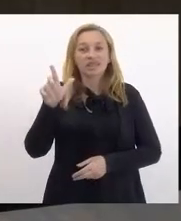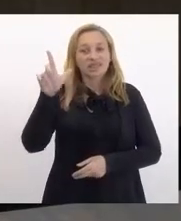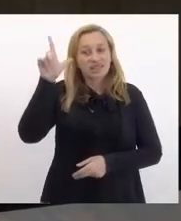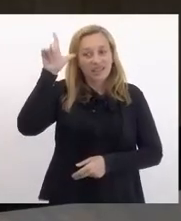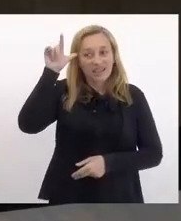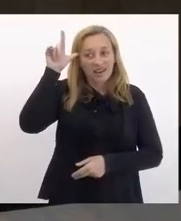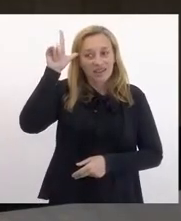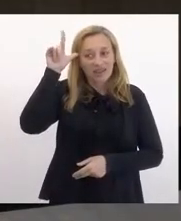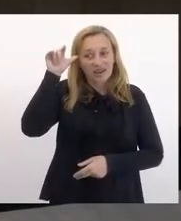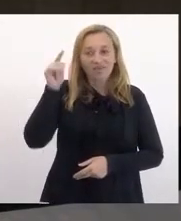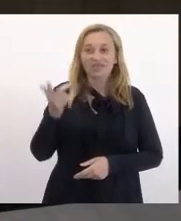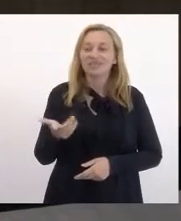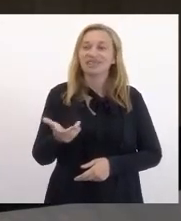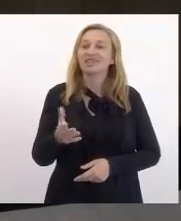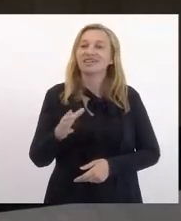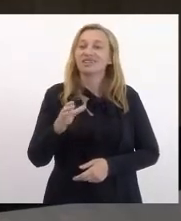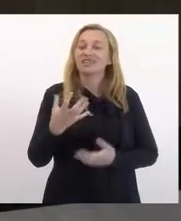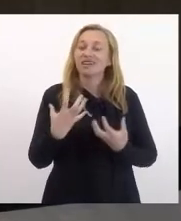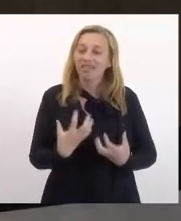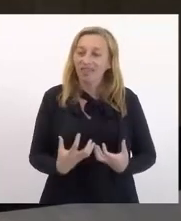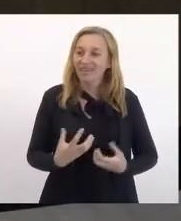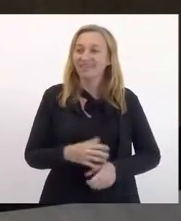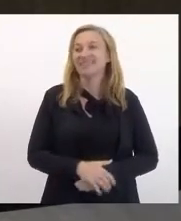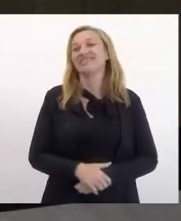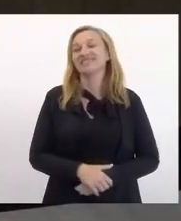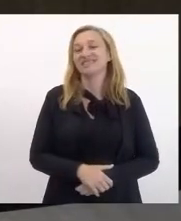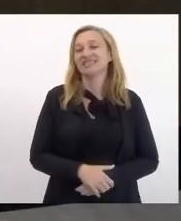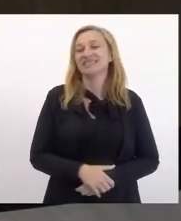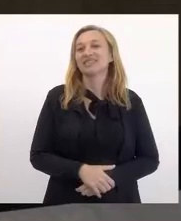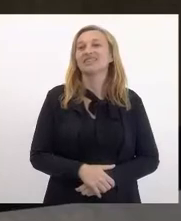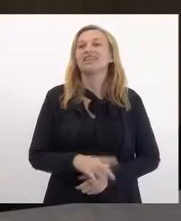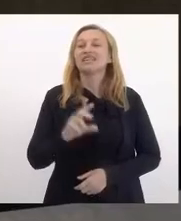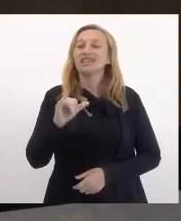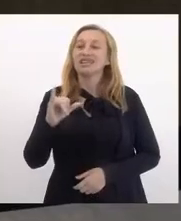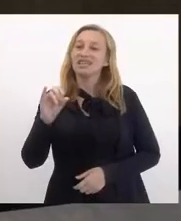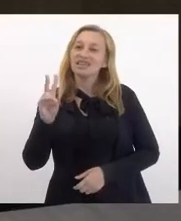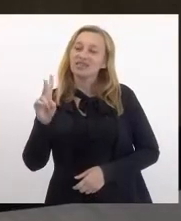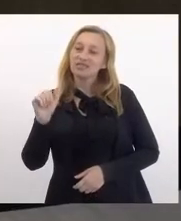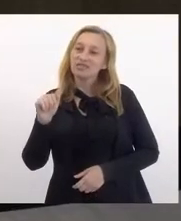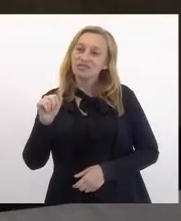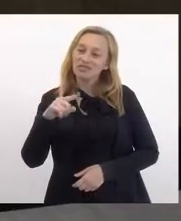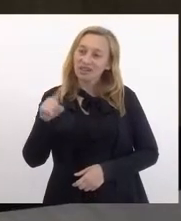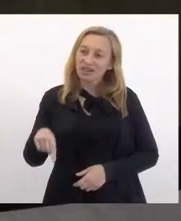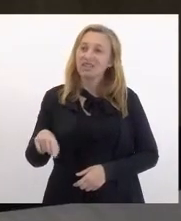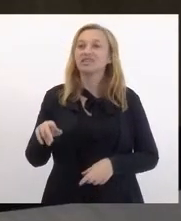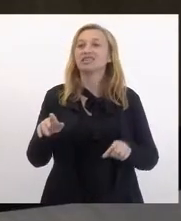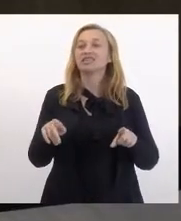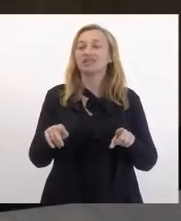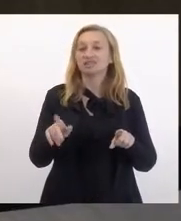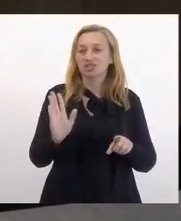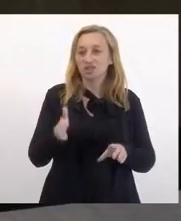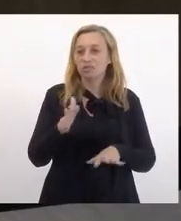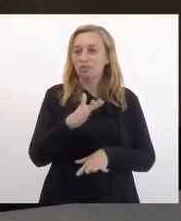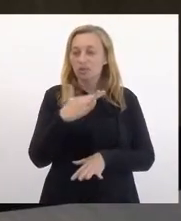era uma maravilha. Né? Então, também, tanto Ivan Milanês já está na pátria espiritual, nos deixa muita saudade.